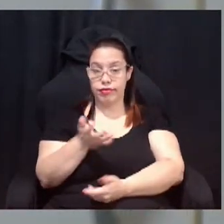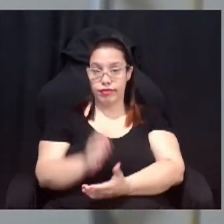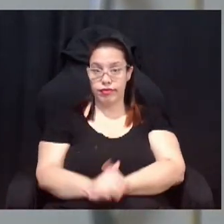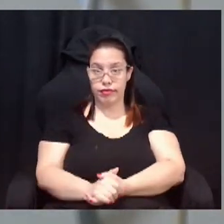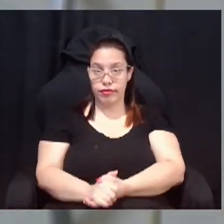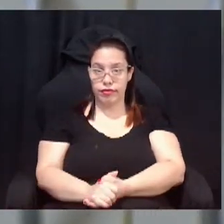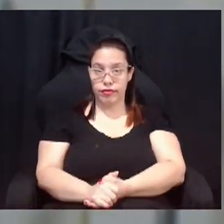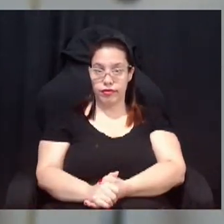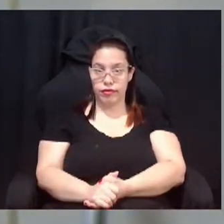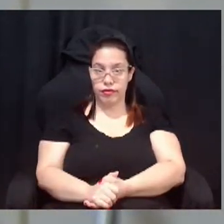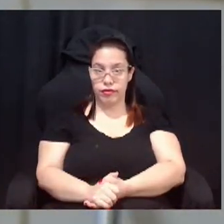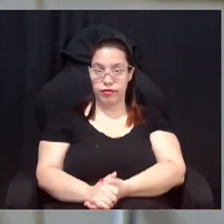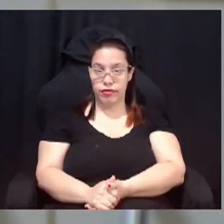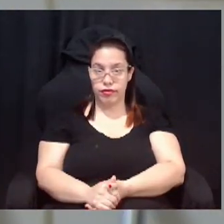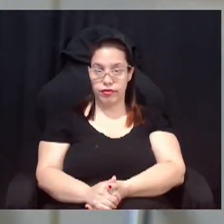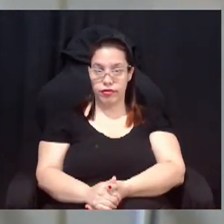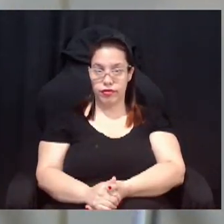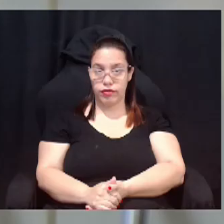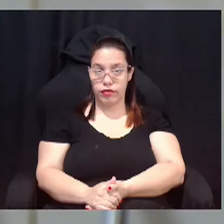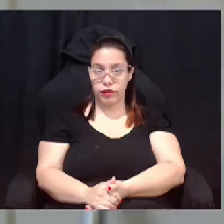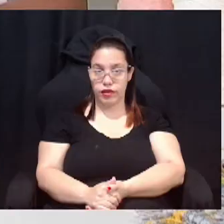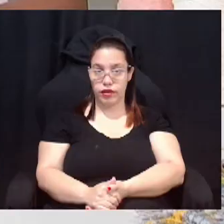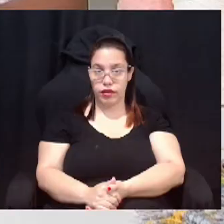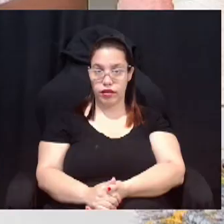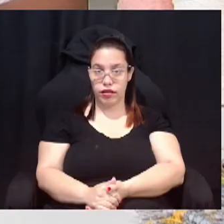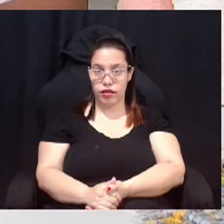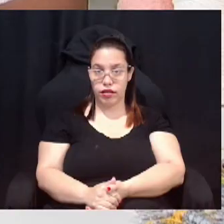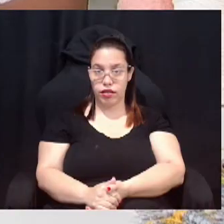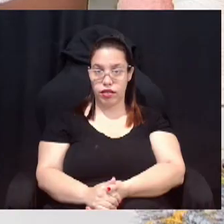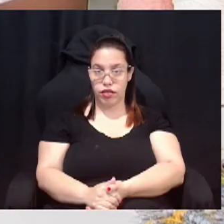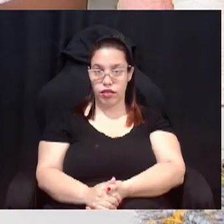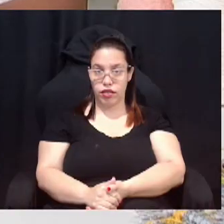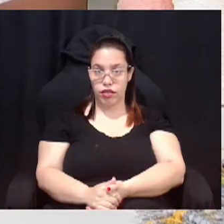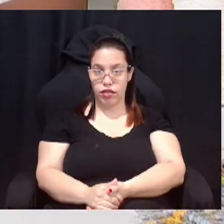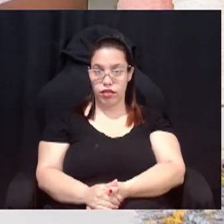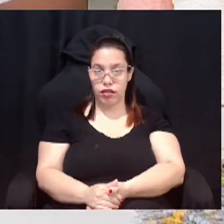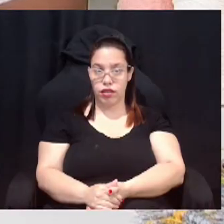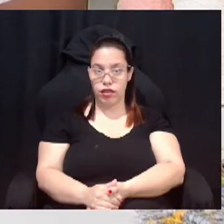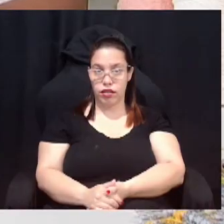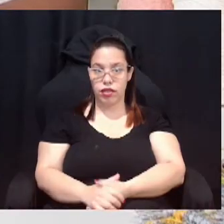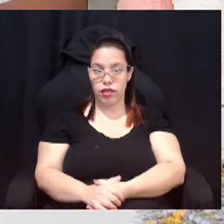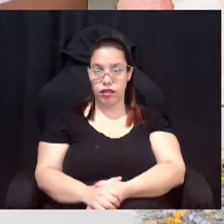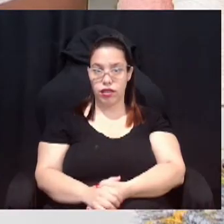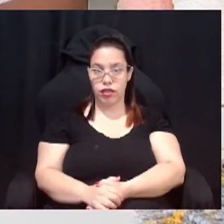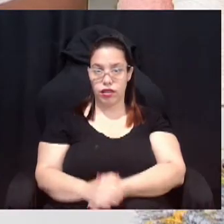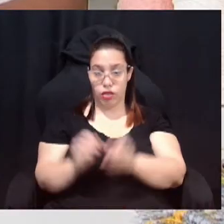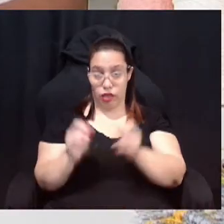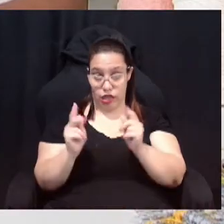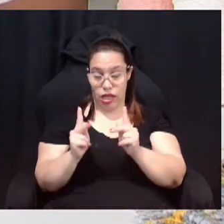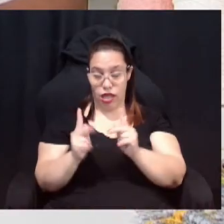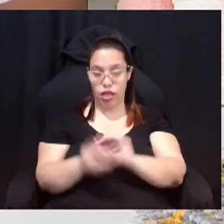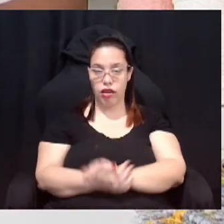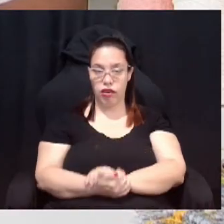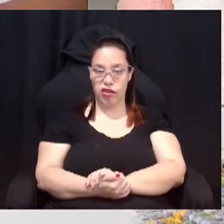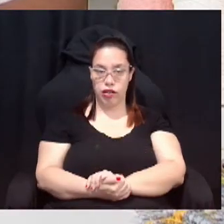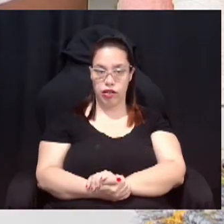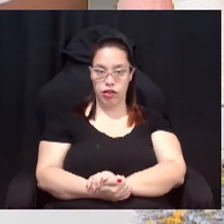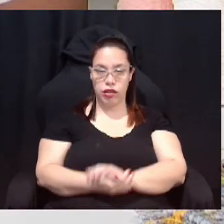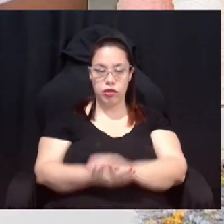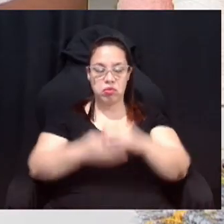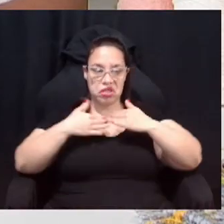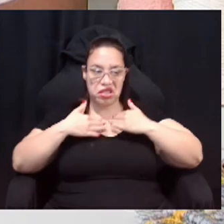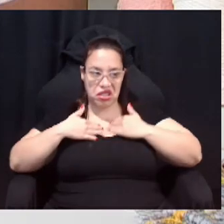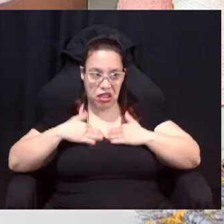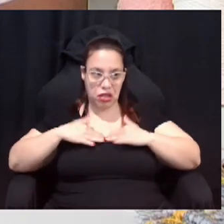Coloquei aqui tudo pra dentro, cuidado pra não se cortar, tá bom? Então, bastante delicadeza.